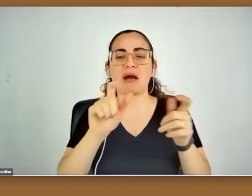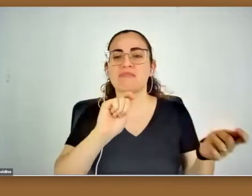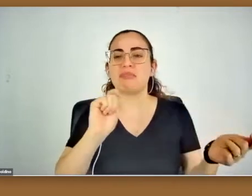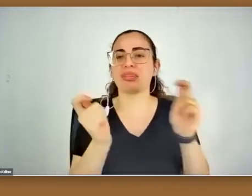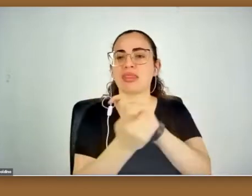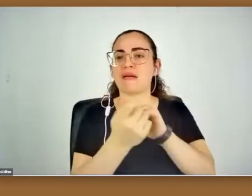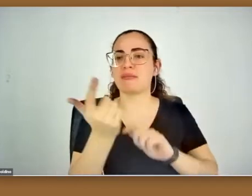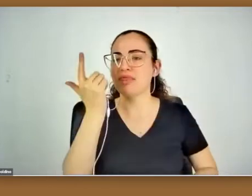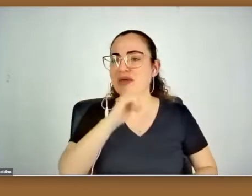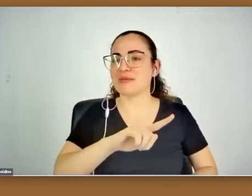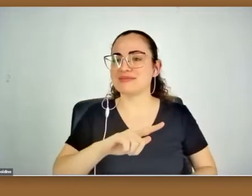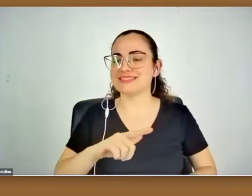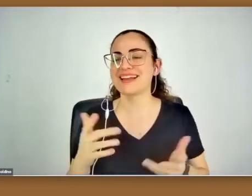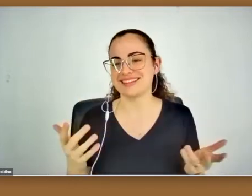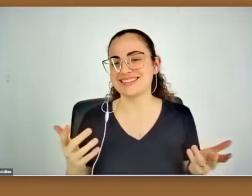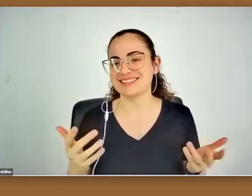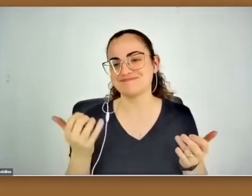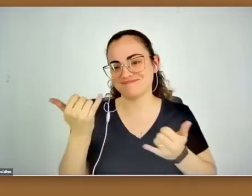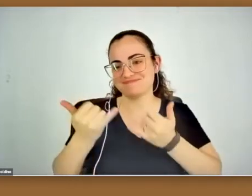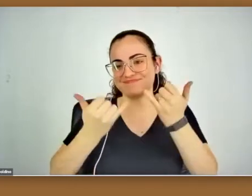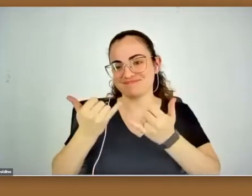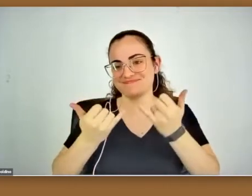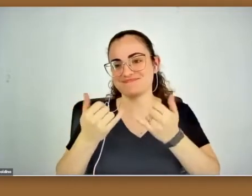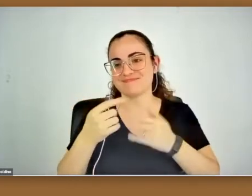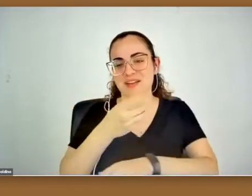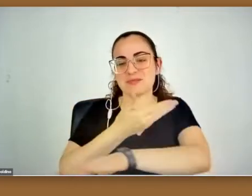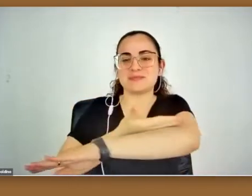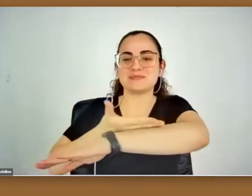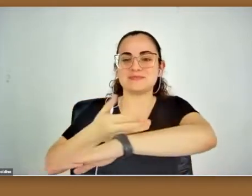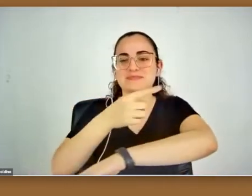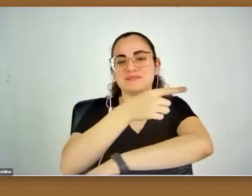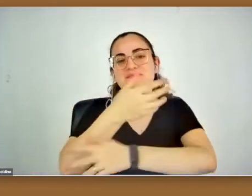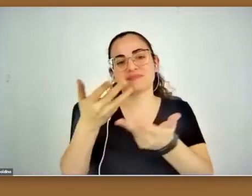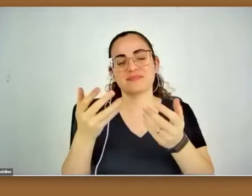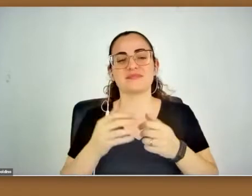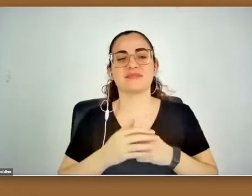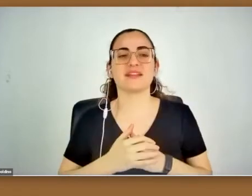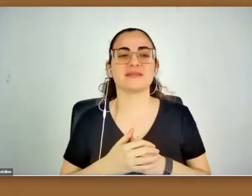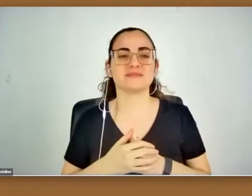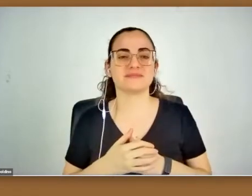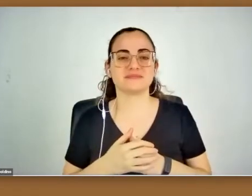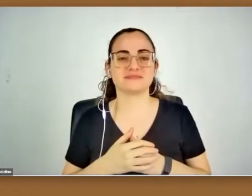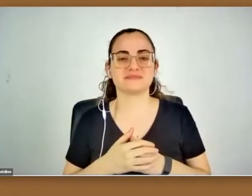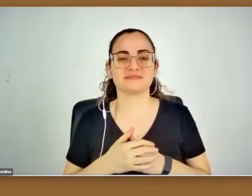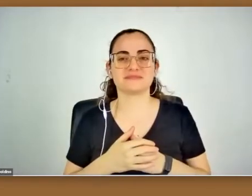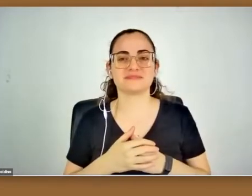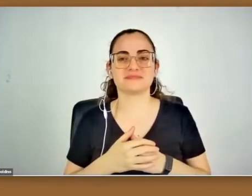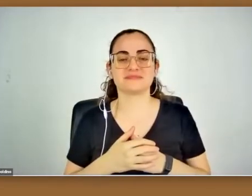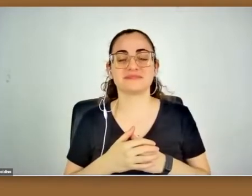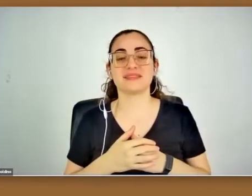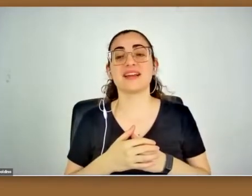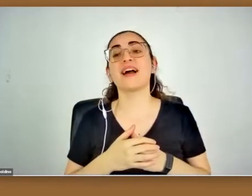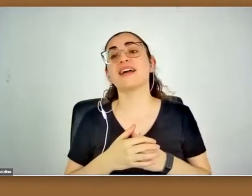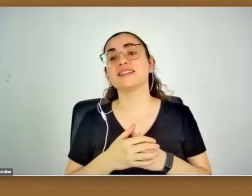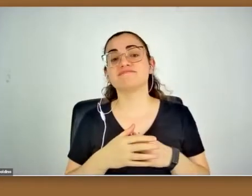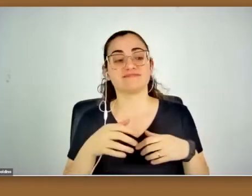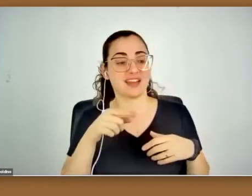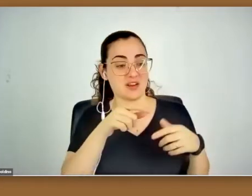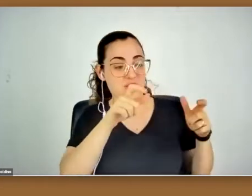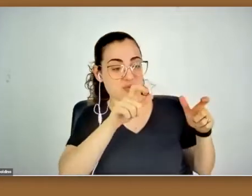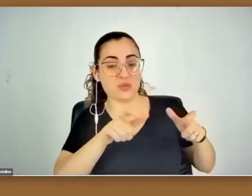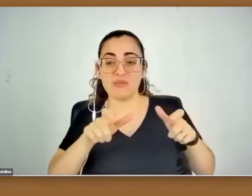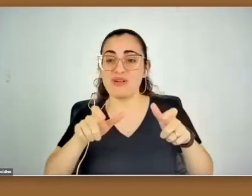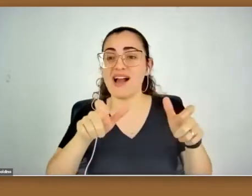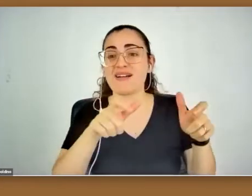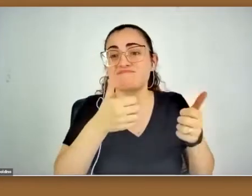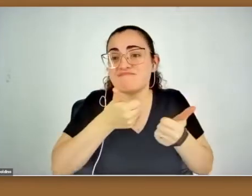já favorece ele a se proliferar, mas o fato de a gente viver muito um próximo do outro. Então a transmissão ali de uma doença